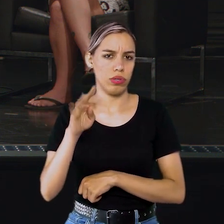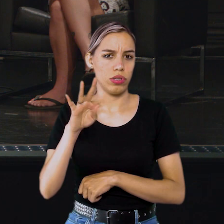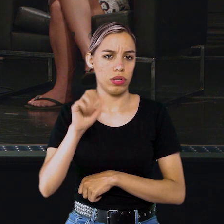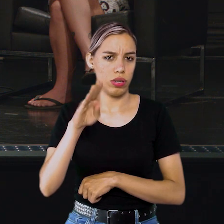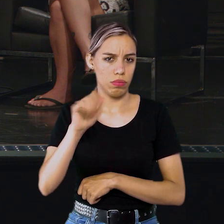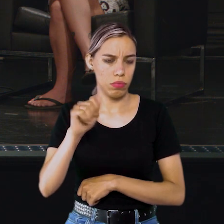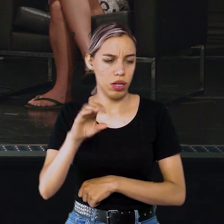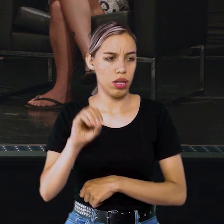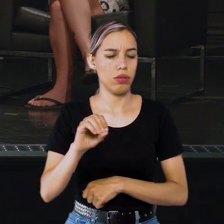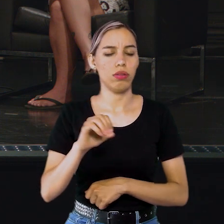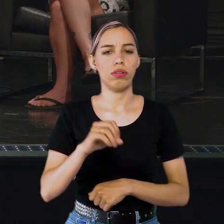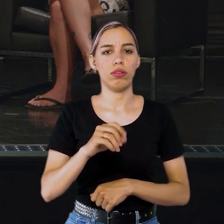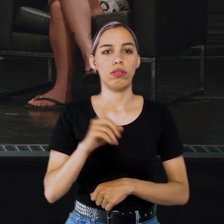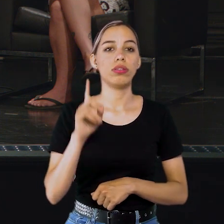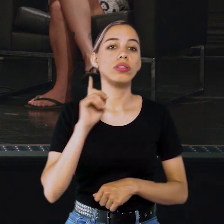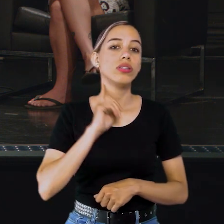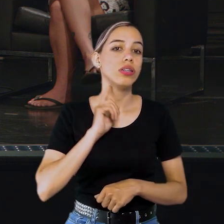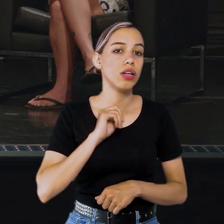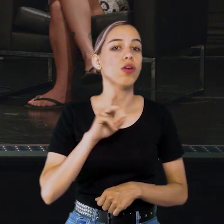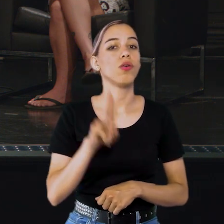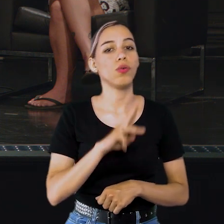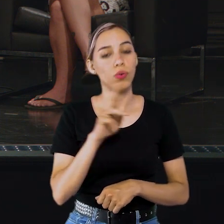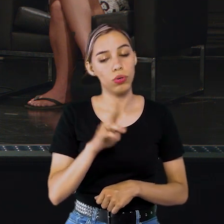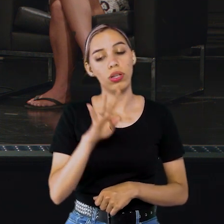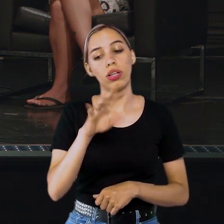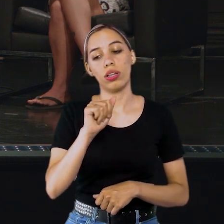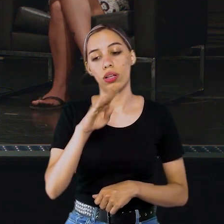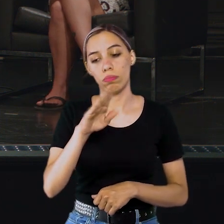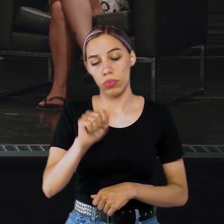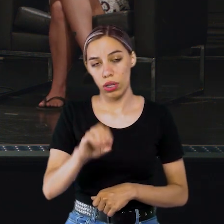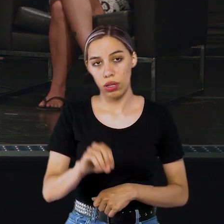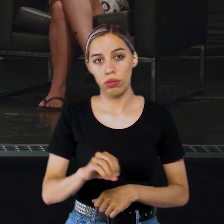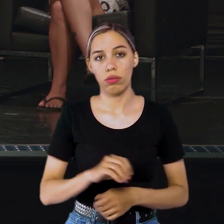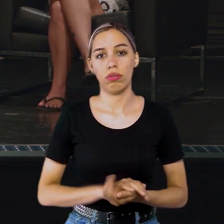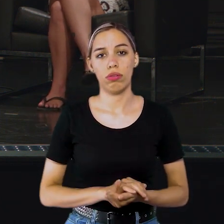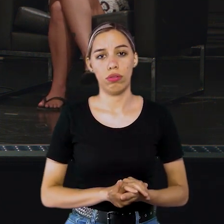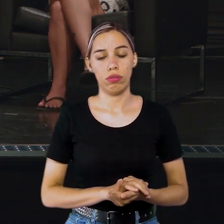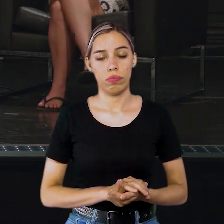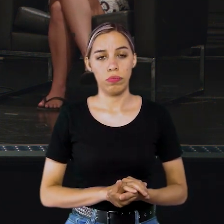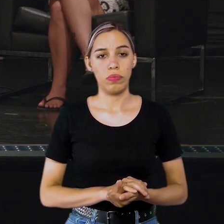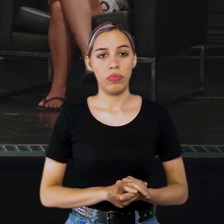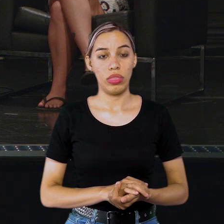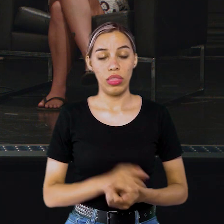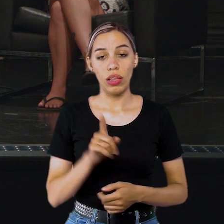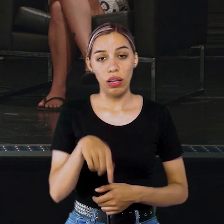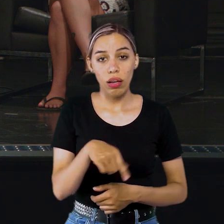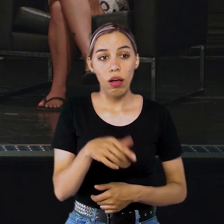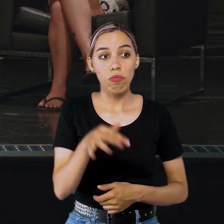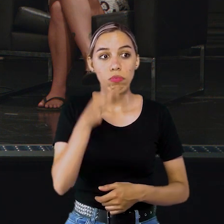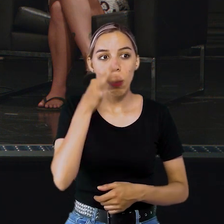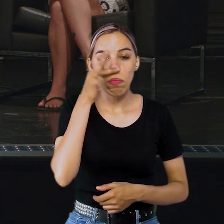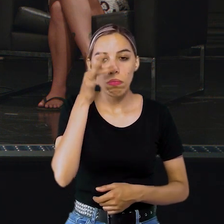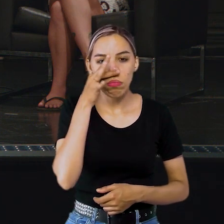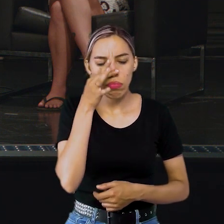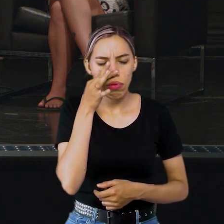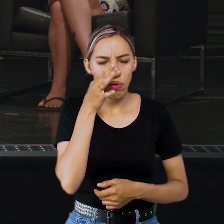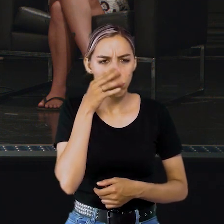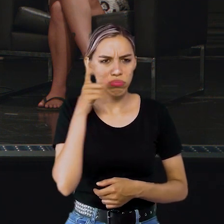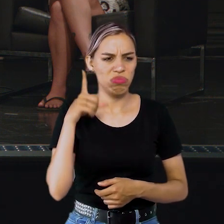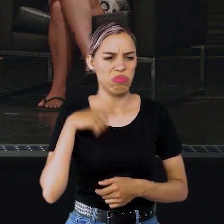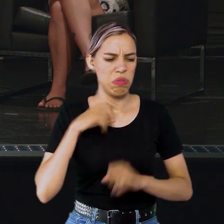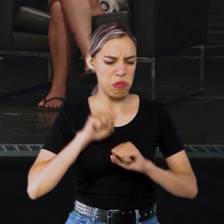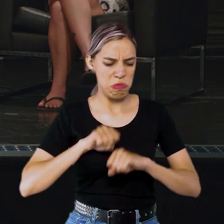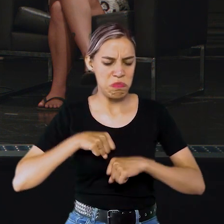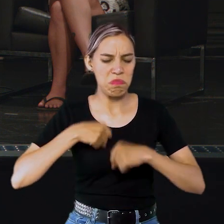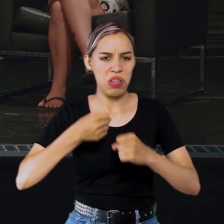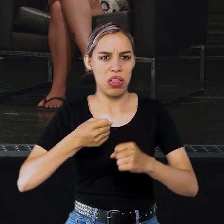Os Yanomami usam tabaco. Na África usam tabaco. O tabaco é uma planta muito poderosa,